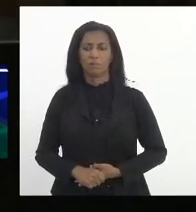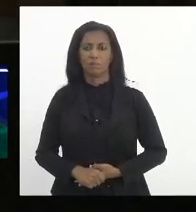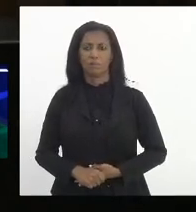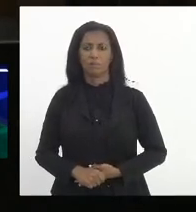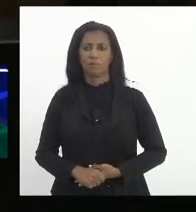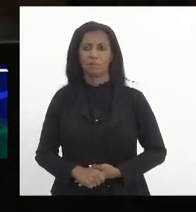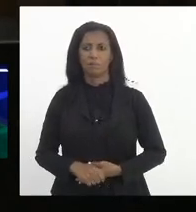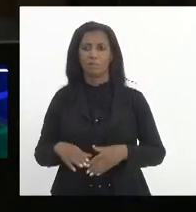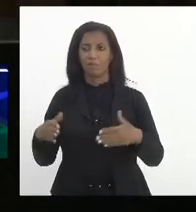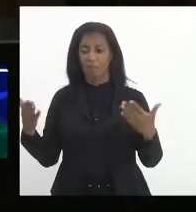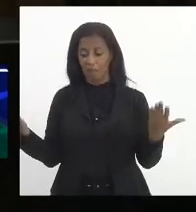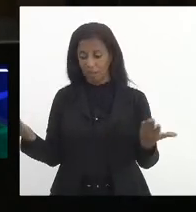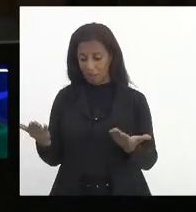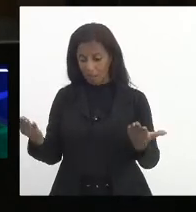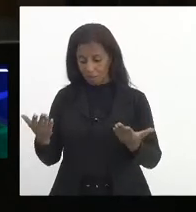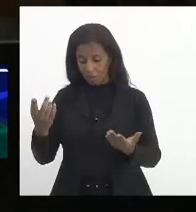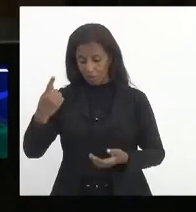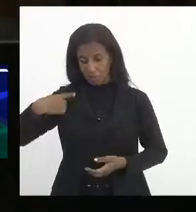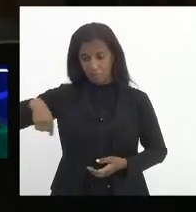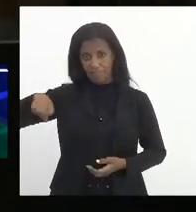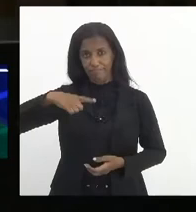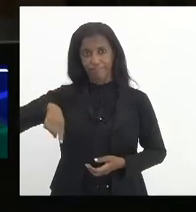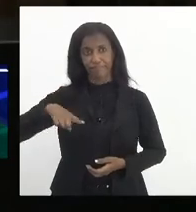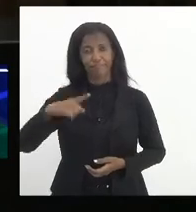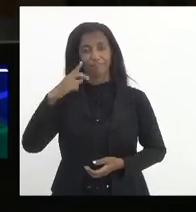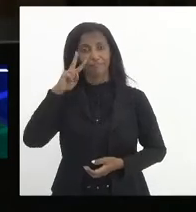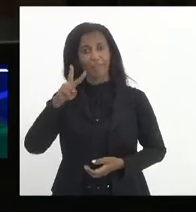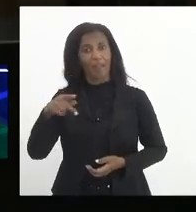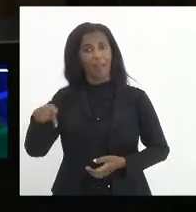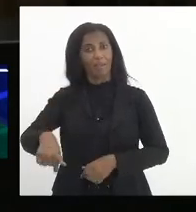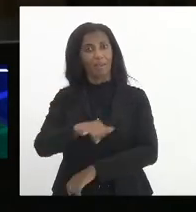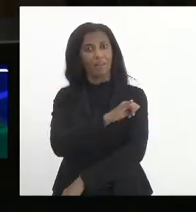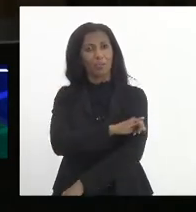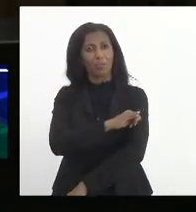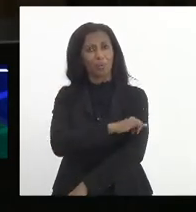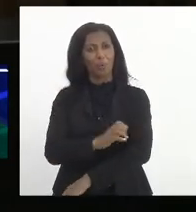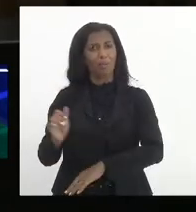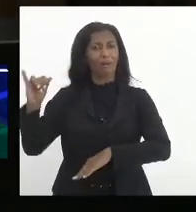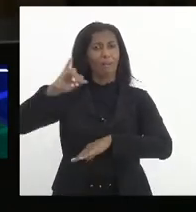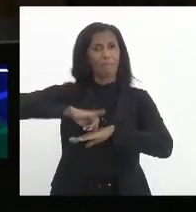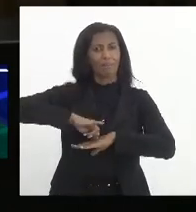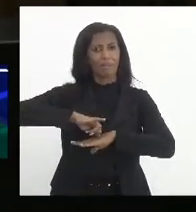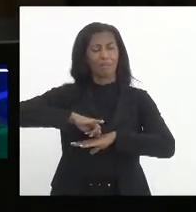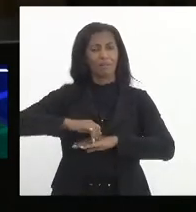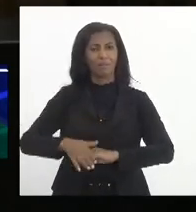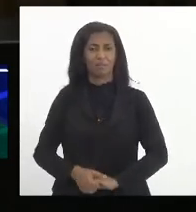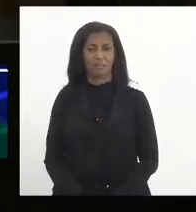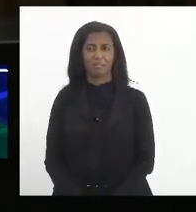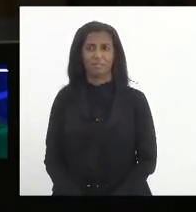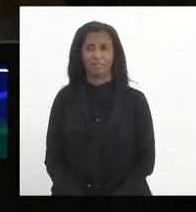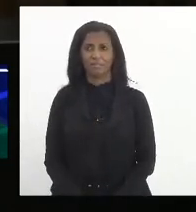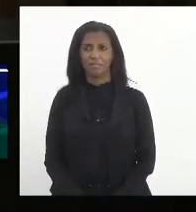a E Agora Nós estamos tendo que lidar com isso aqui no Rio de Janeiro na capital